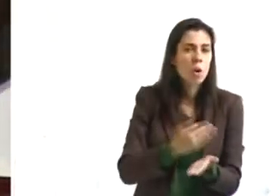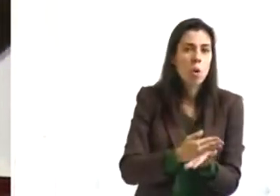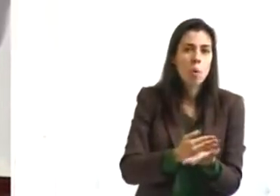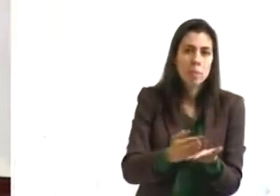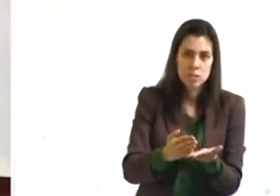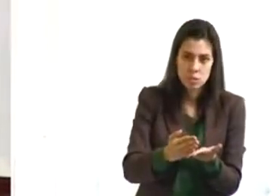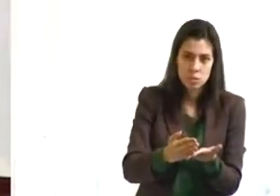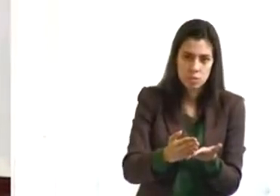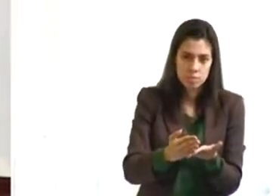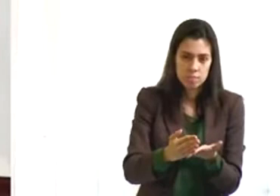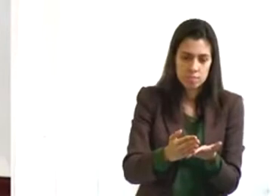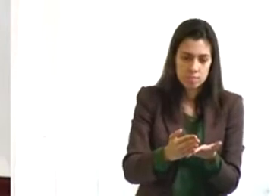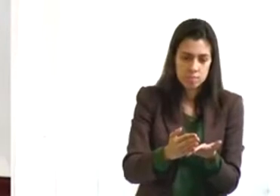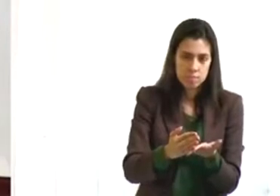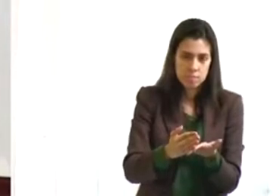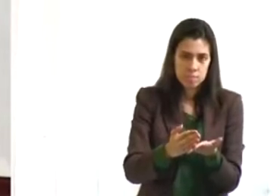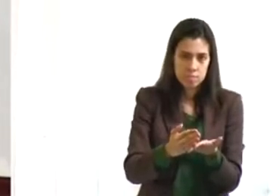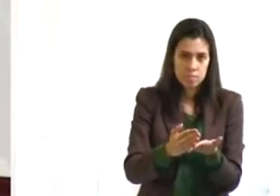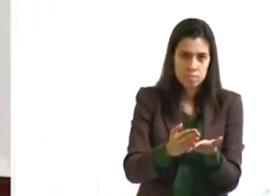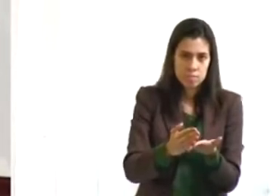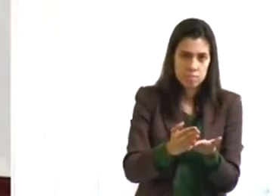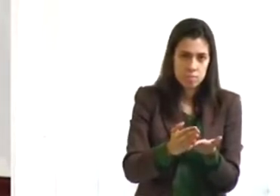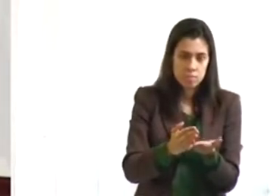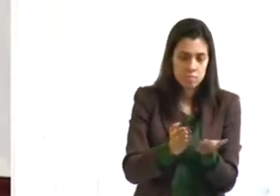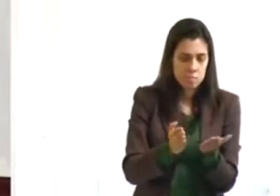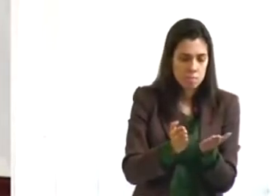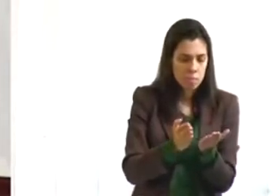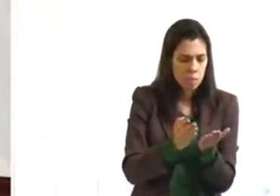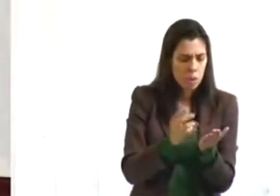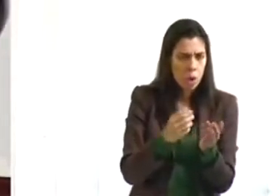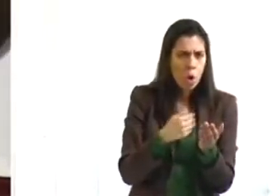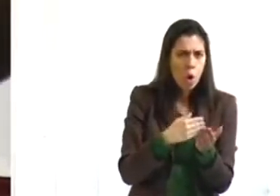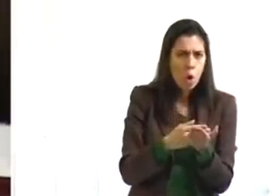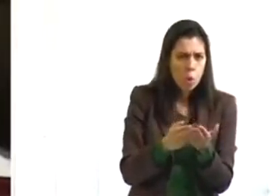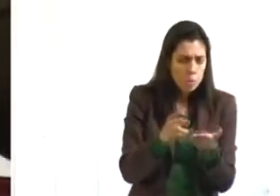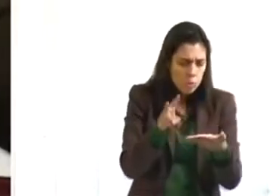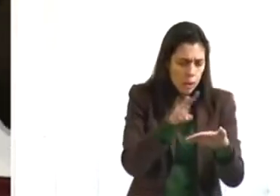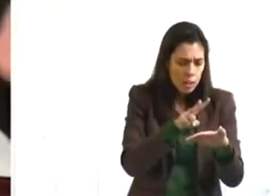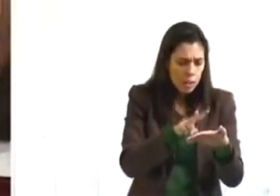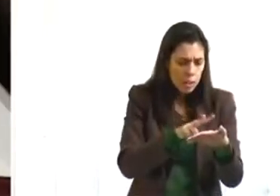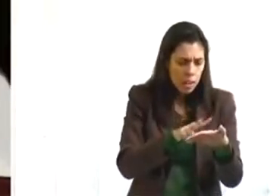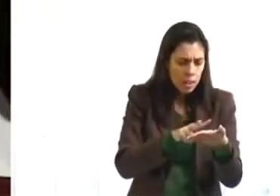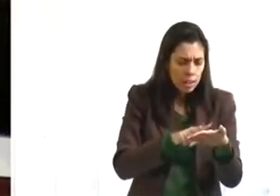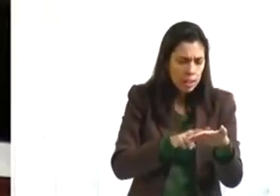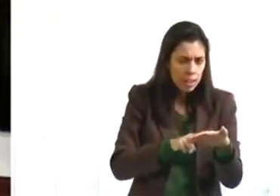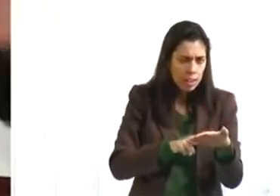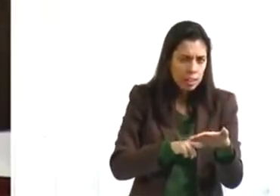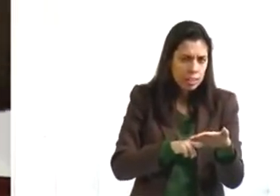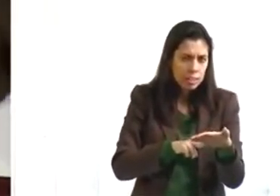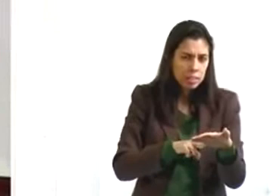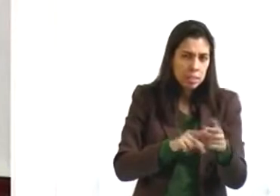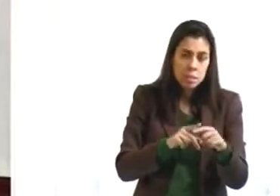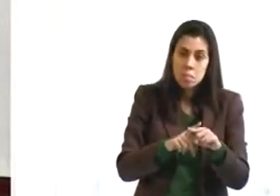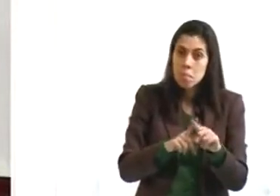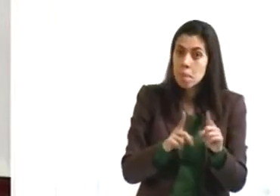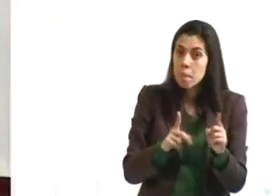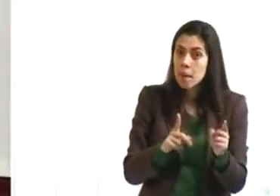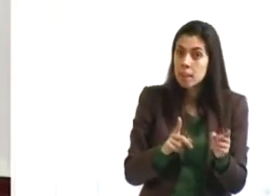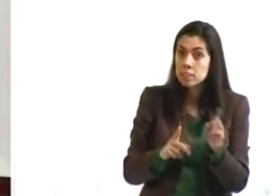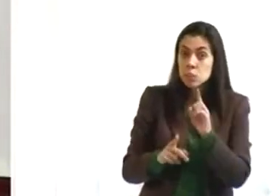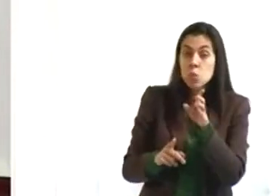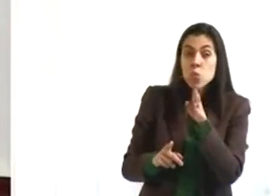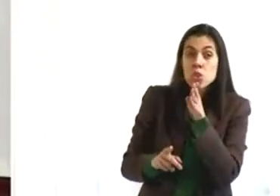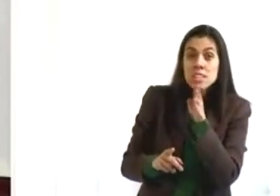adquiriu um livro. Claro que não nos moldes como você conhece, até hoje nós já temos livros na versão e-books, digitais, mas naquela época eram